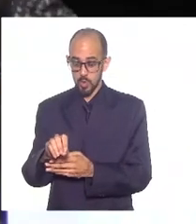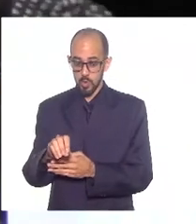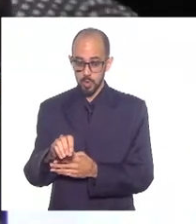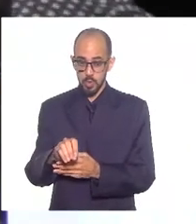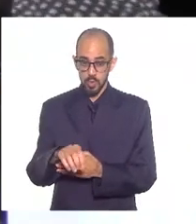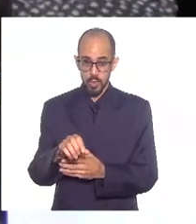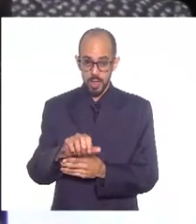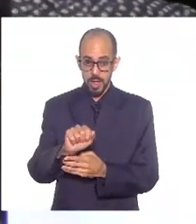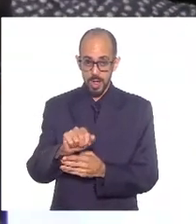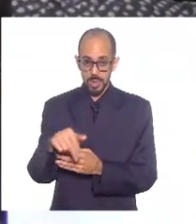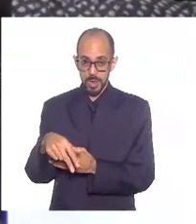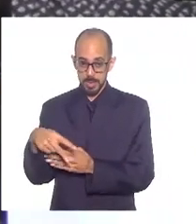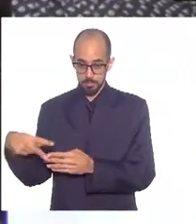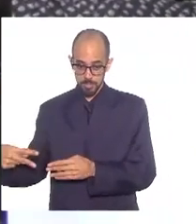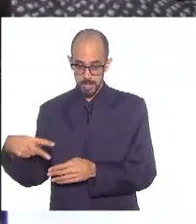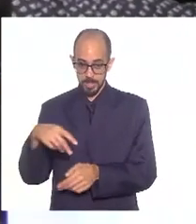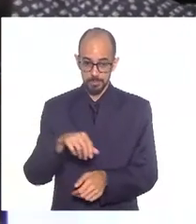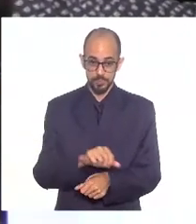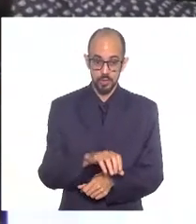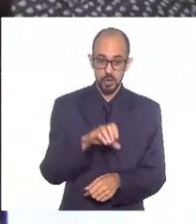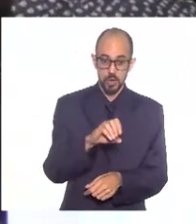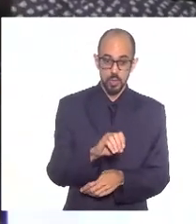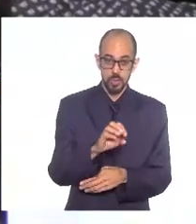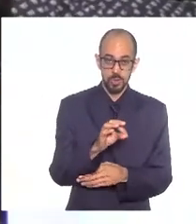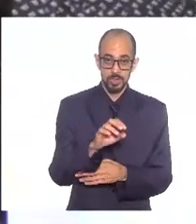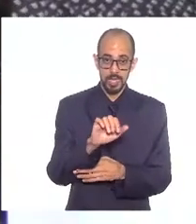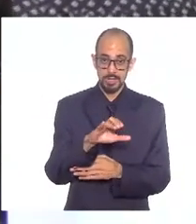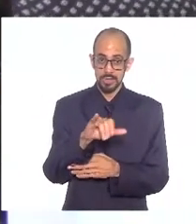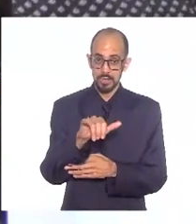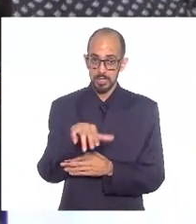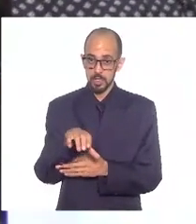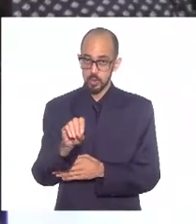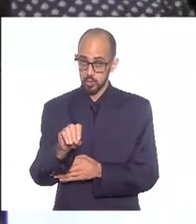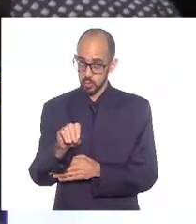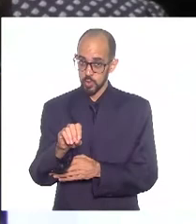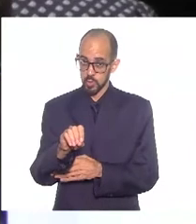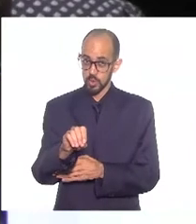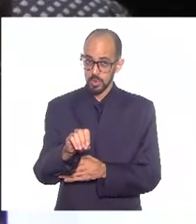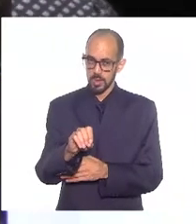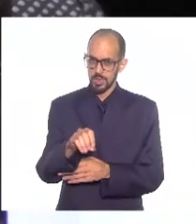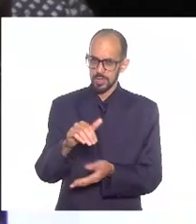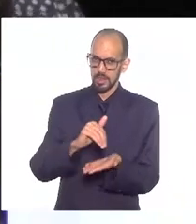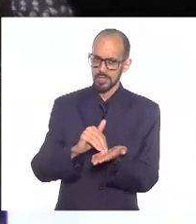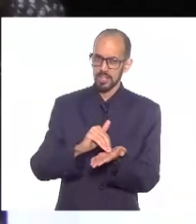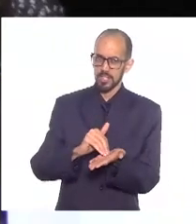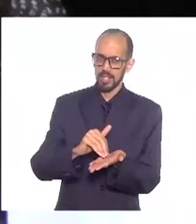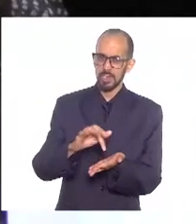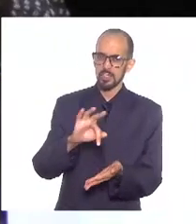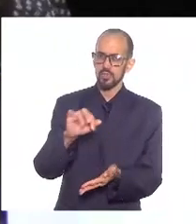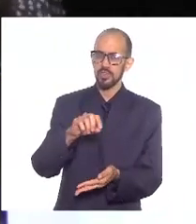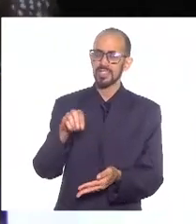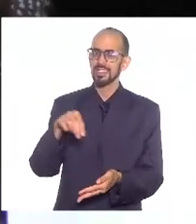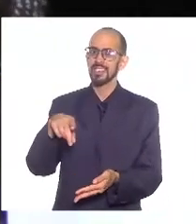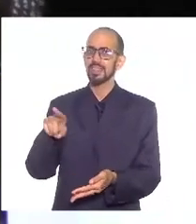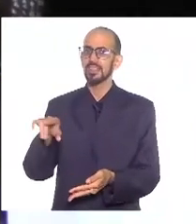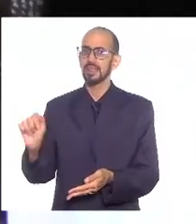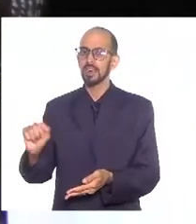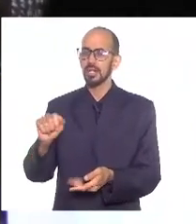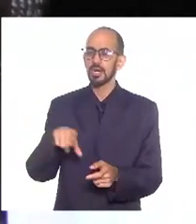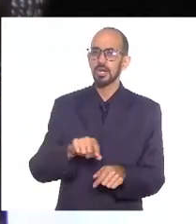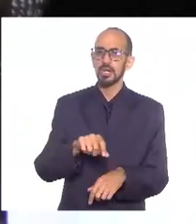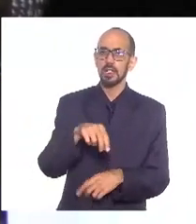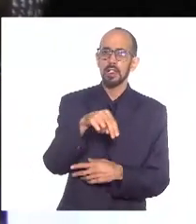Nacional de Petróleo, Otacílio Freire, assessor da Secretaria de Estado de Fazenda,